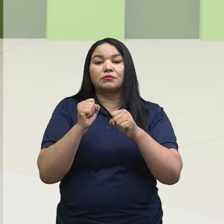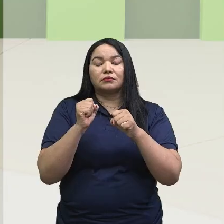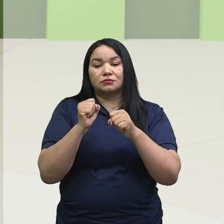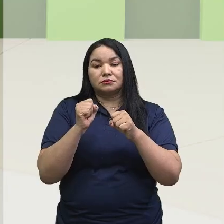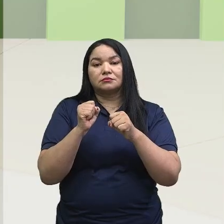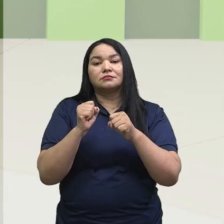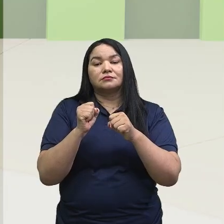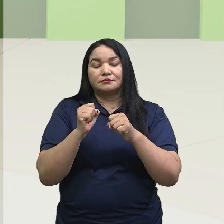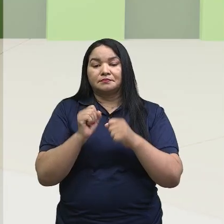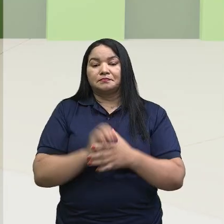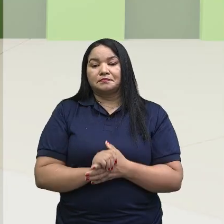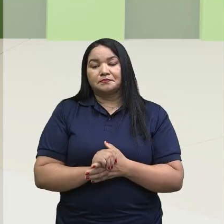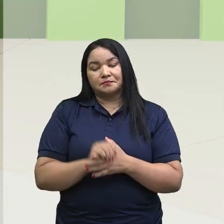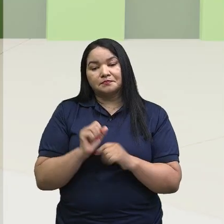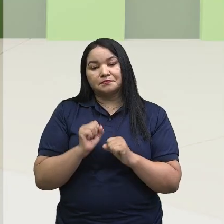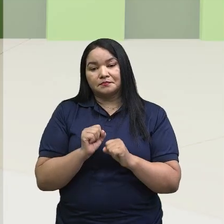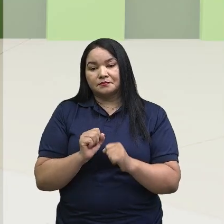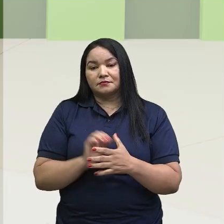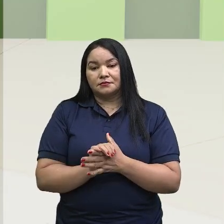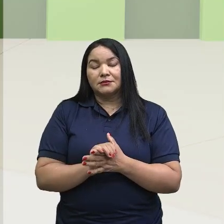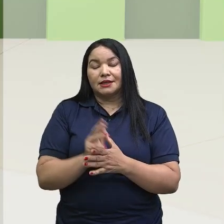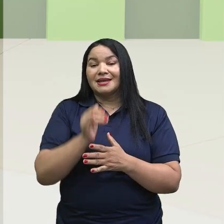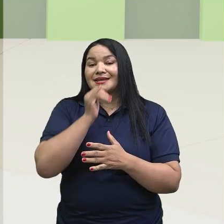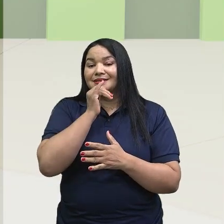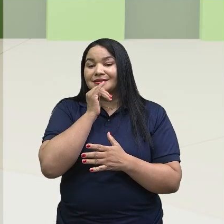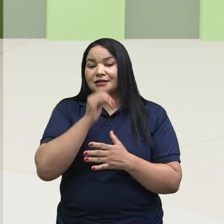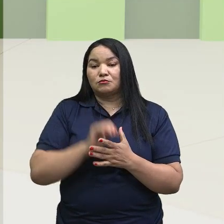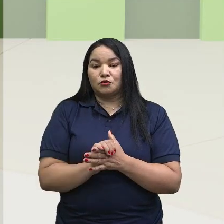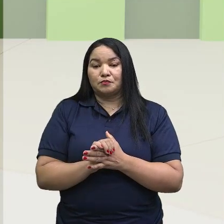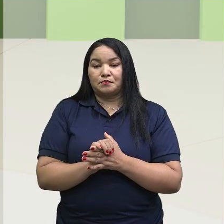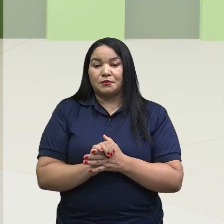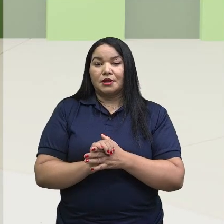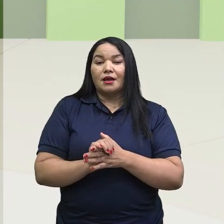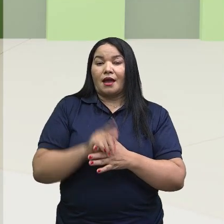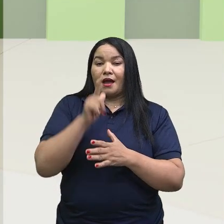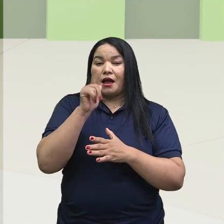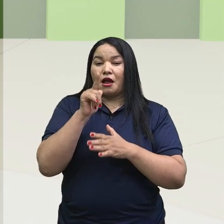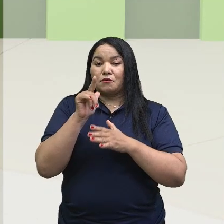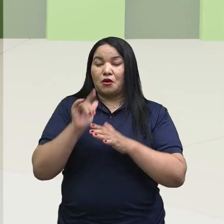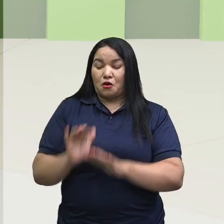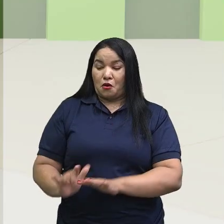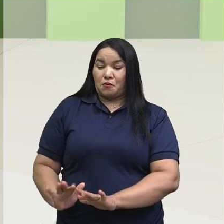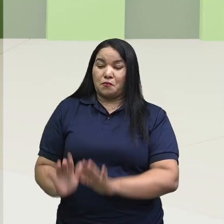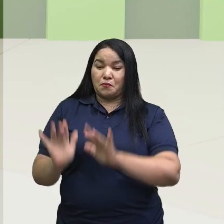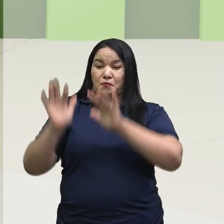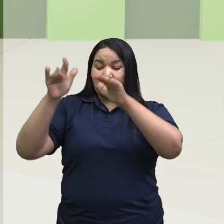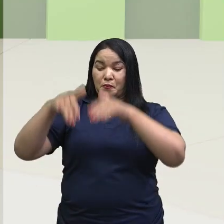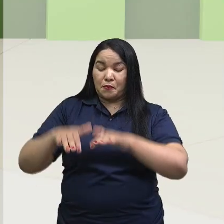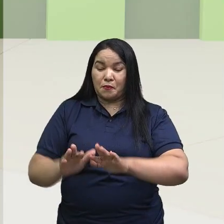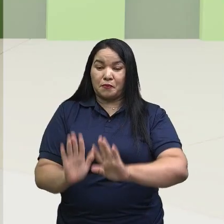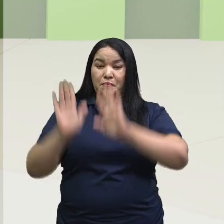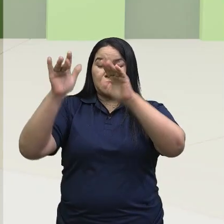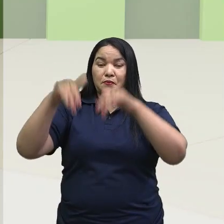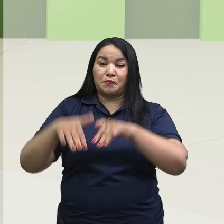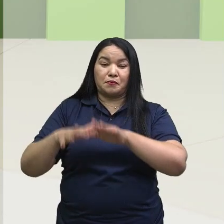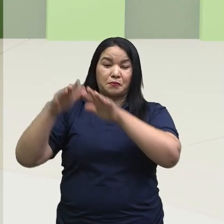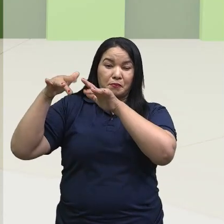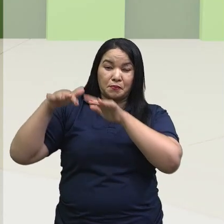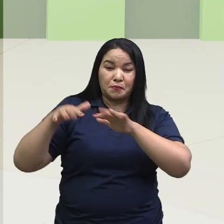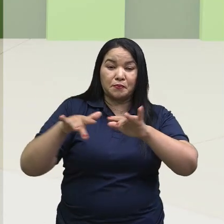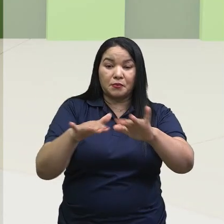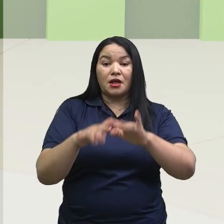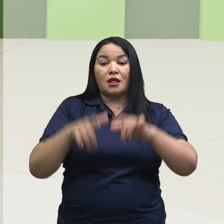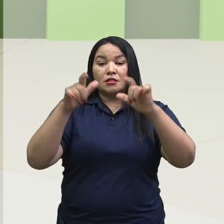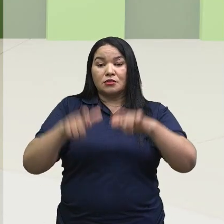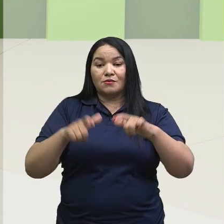usina. Então um exemplo aí é o tsunami em Fukushima, tá, em 2011. Então esse